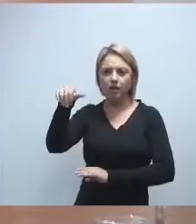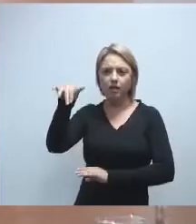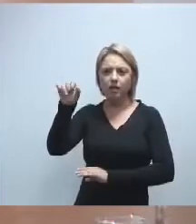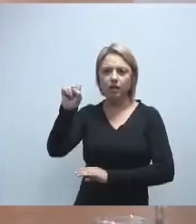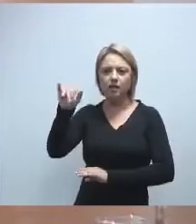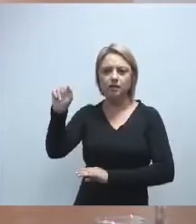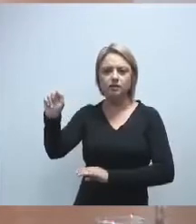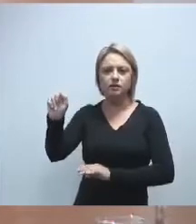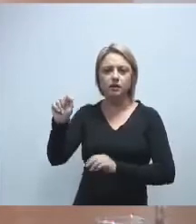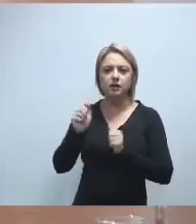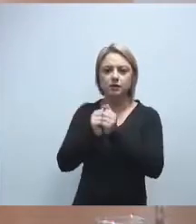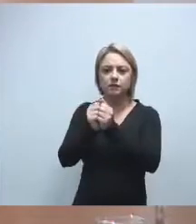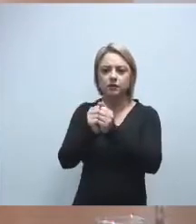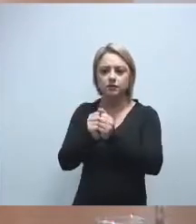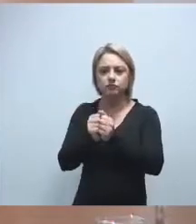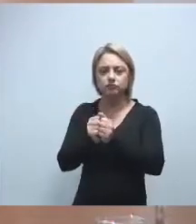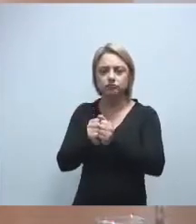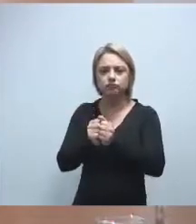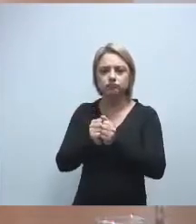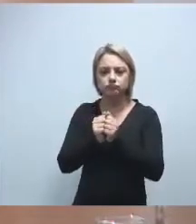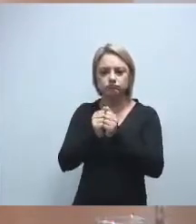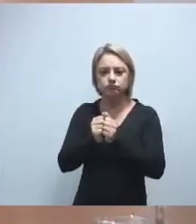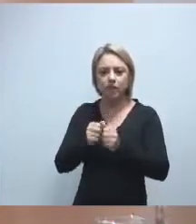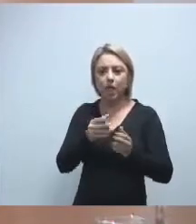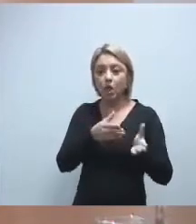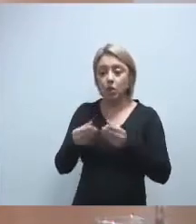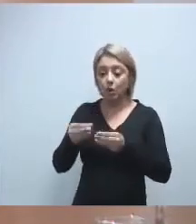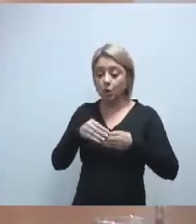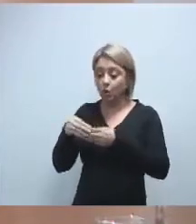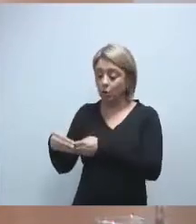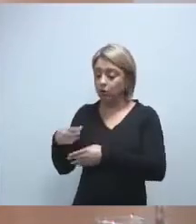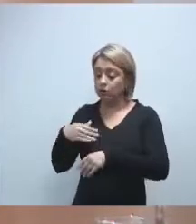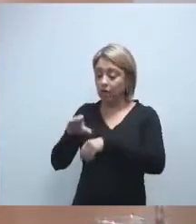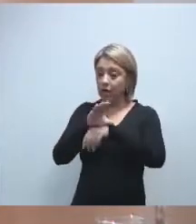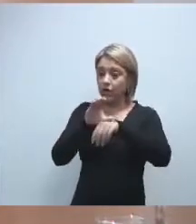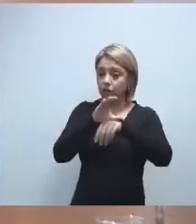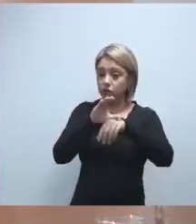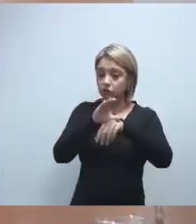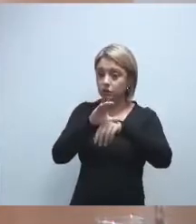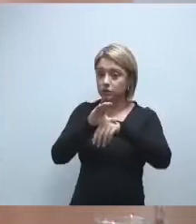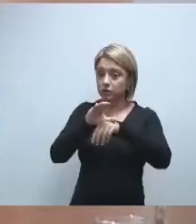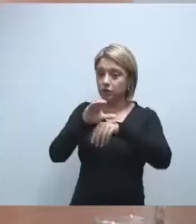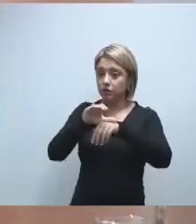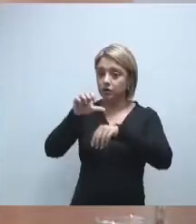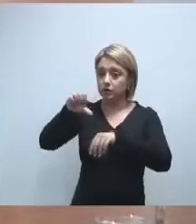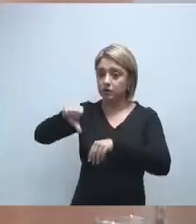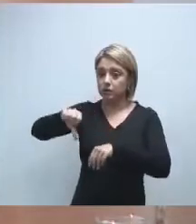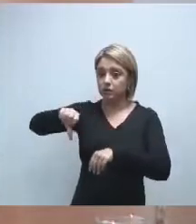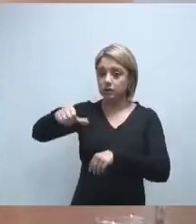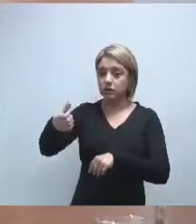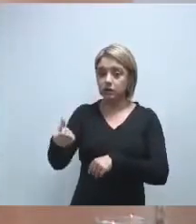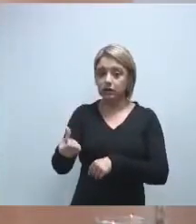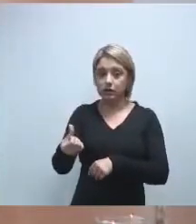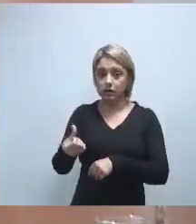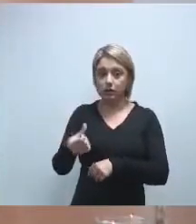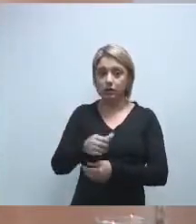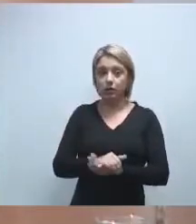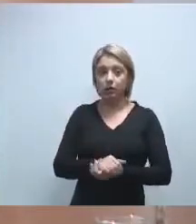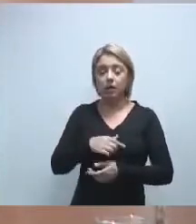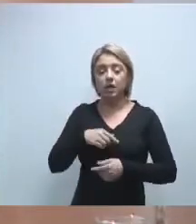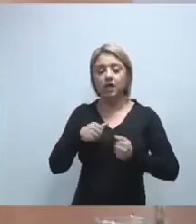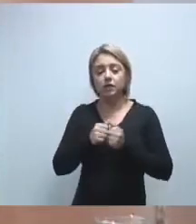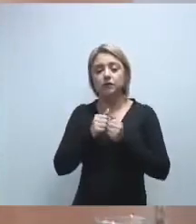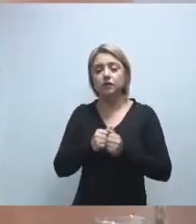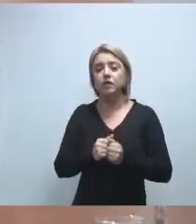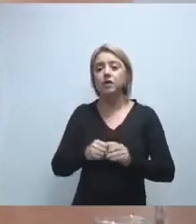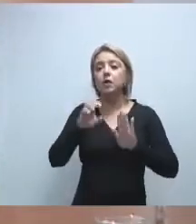a constituição que é a constituição de 69 e vim com o estatuto dos